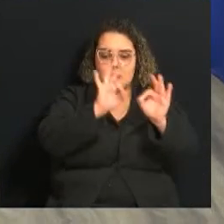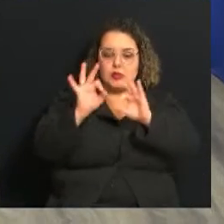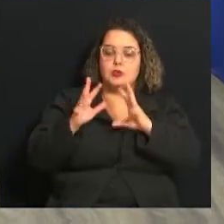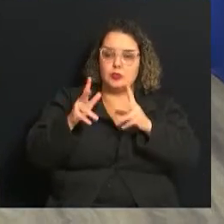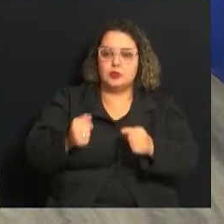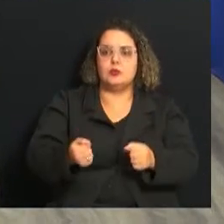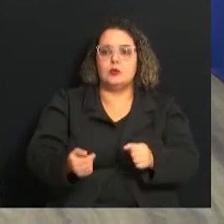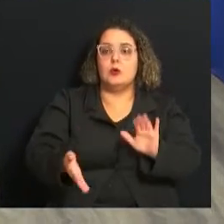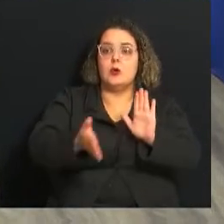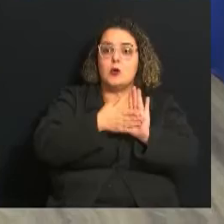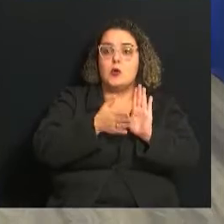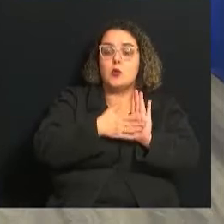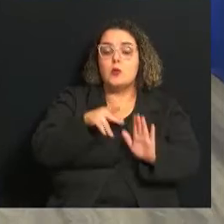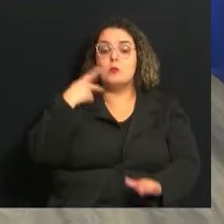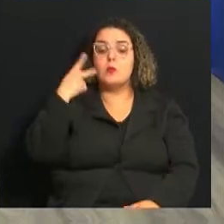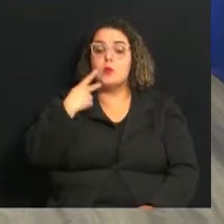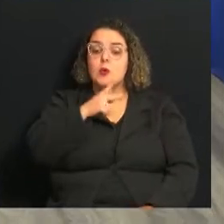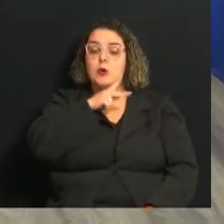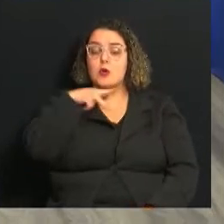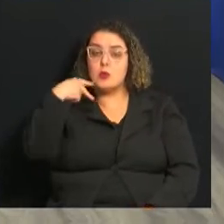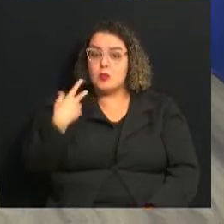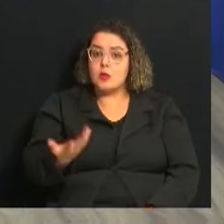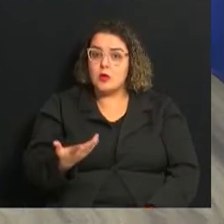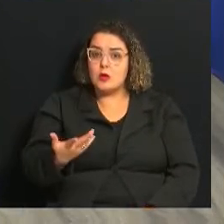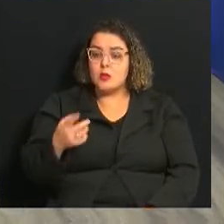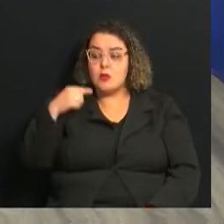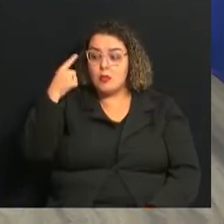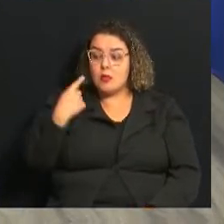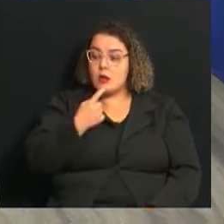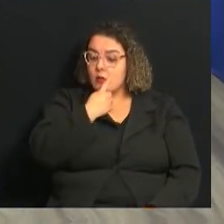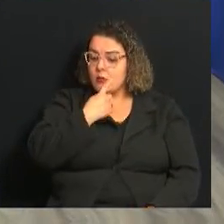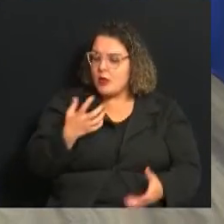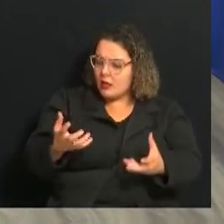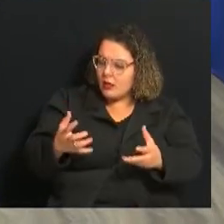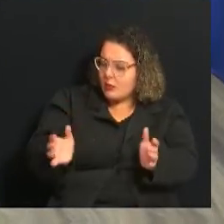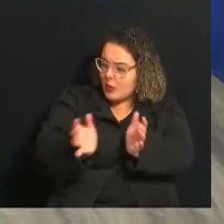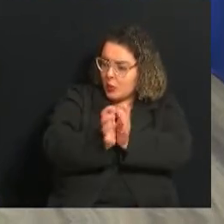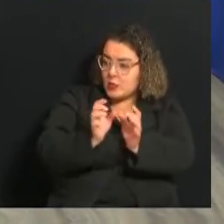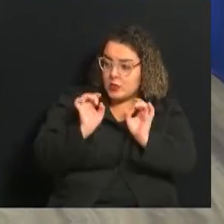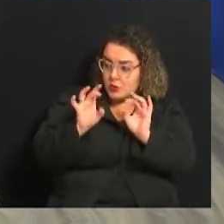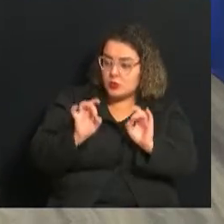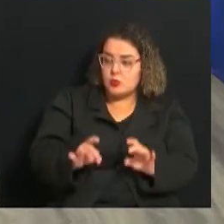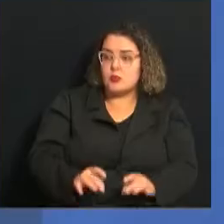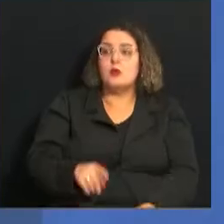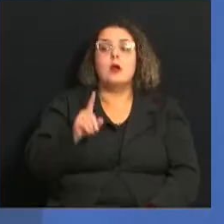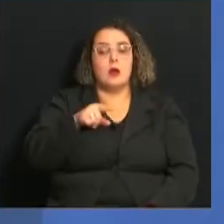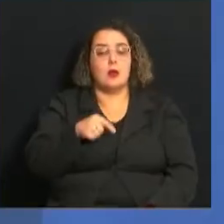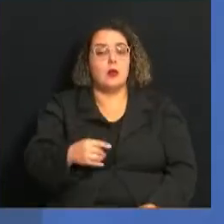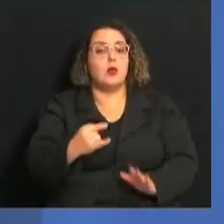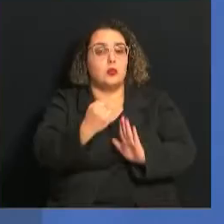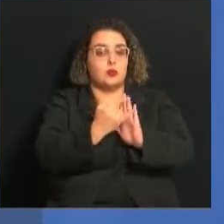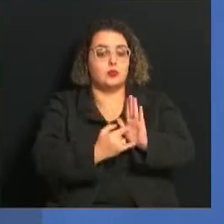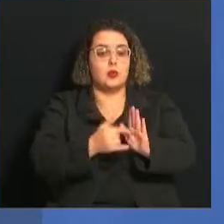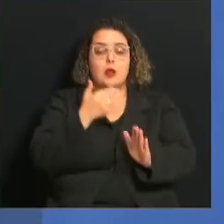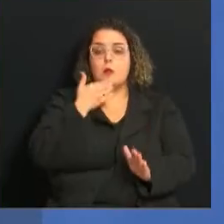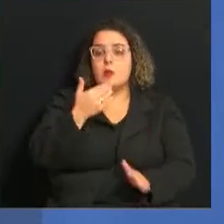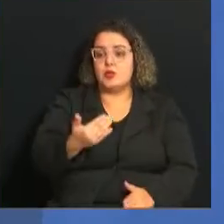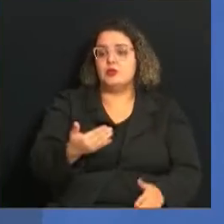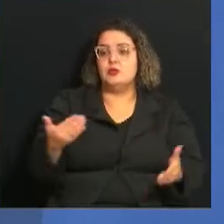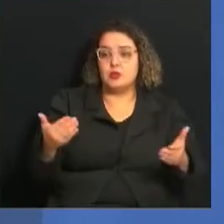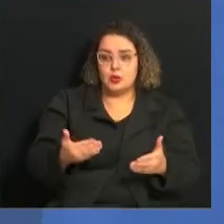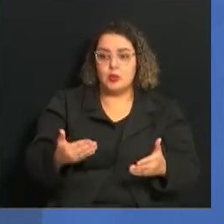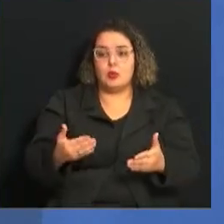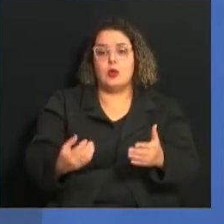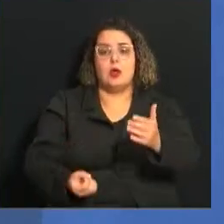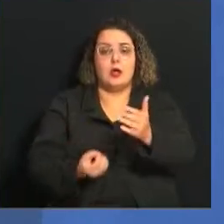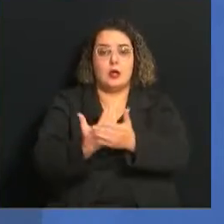vereador Permínio Monteiro, que quer a criação de uma comissão especial de estudos. Ele protocolou um documento requerendo agora a